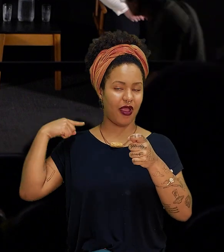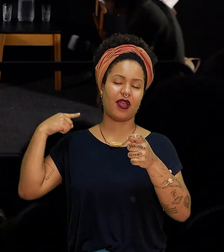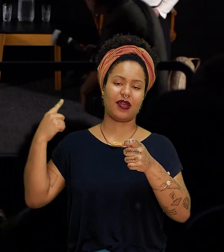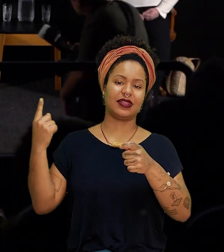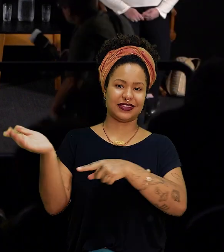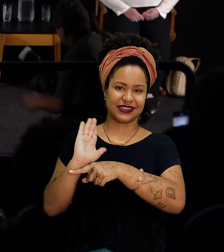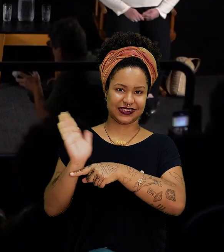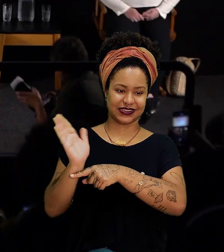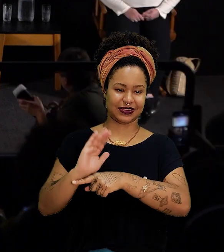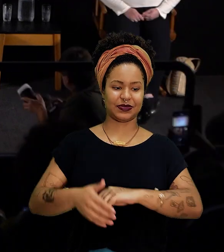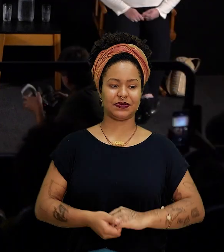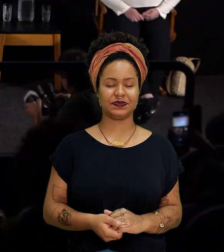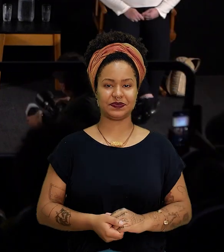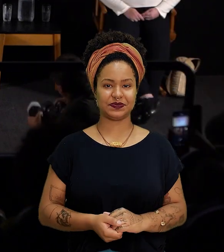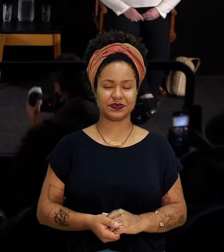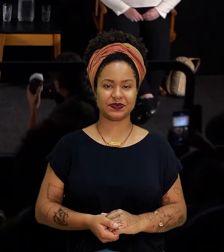Ecofalante de Cinema.